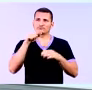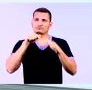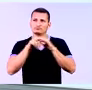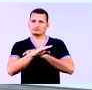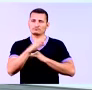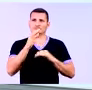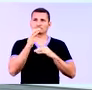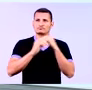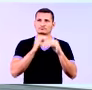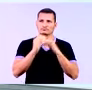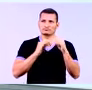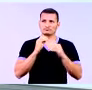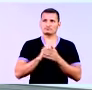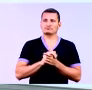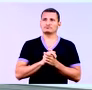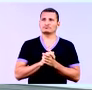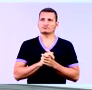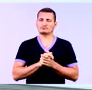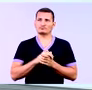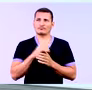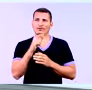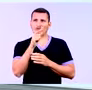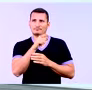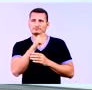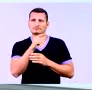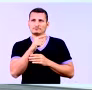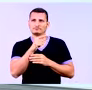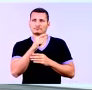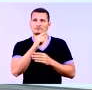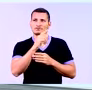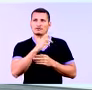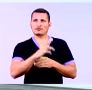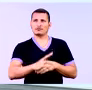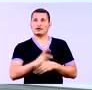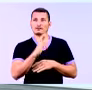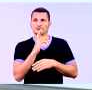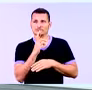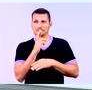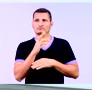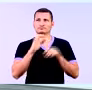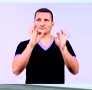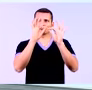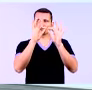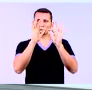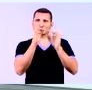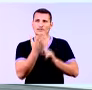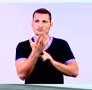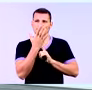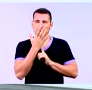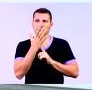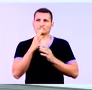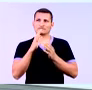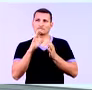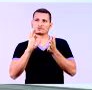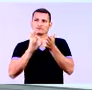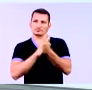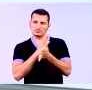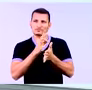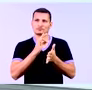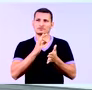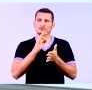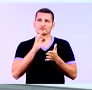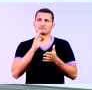de dados. Quando chega aquela mensagem para o usuário, inscrição realizada com sucesso, imprima o